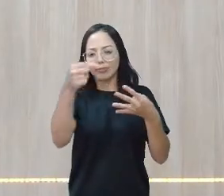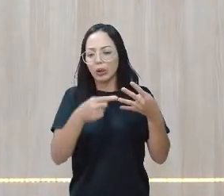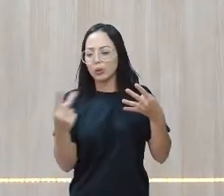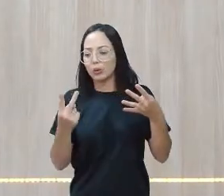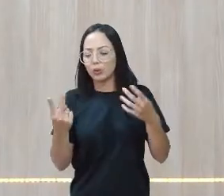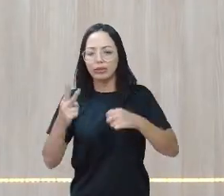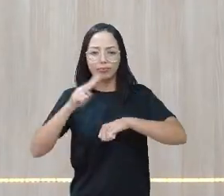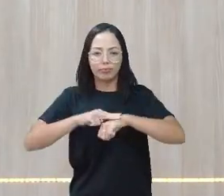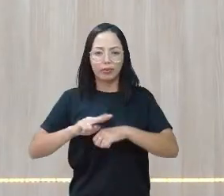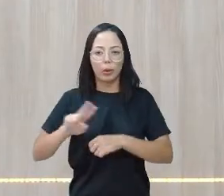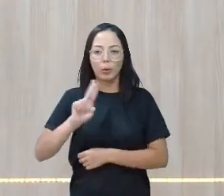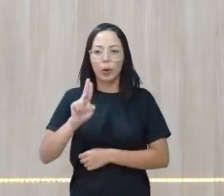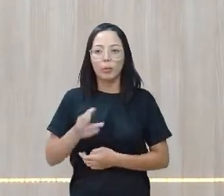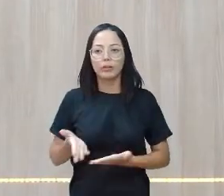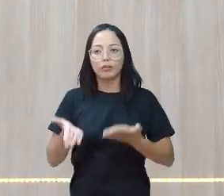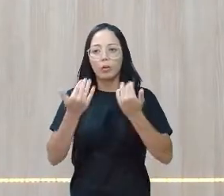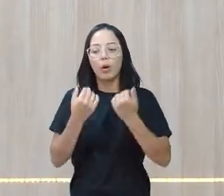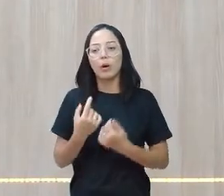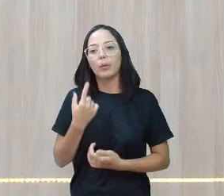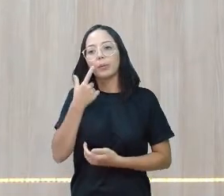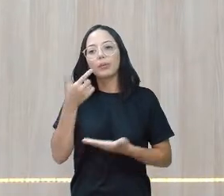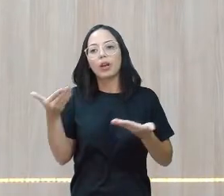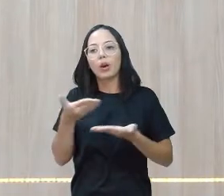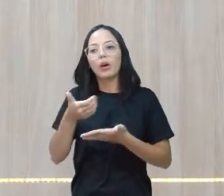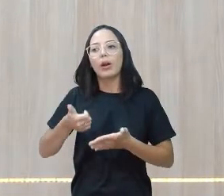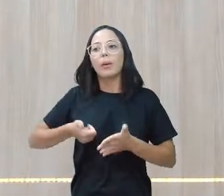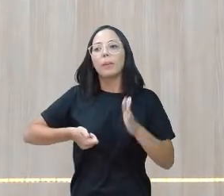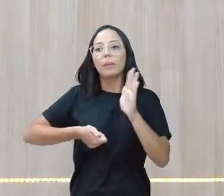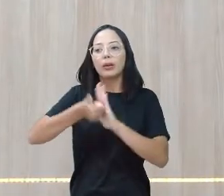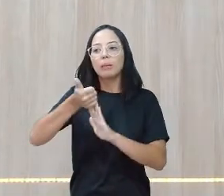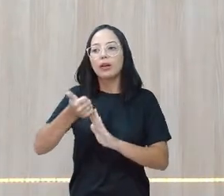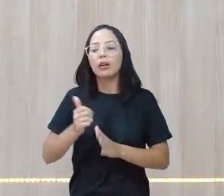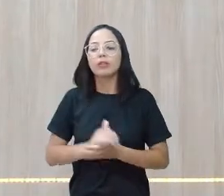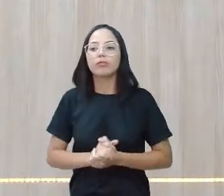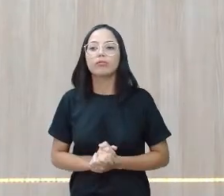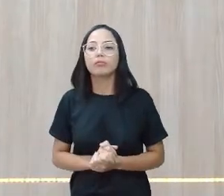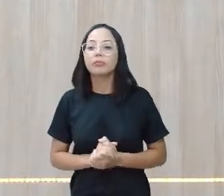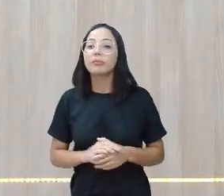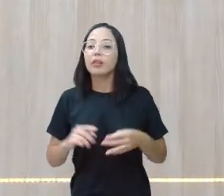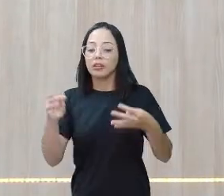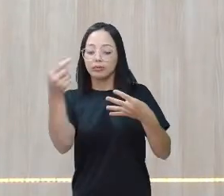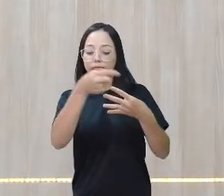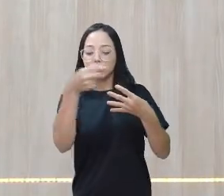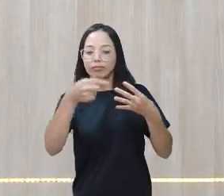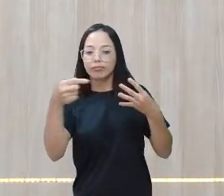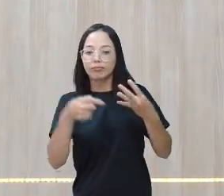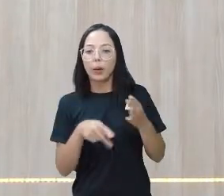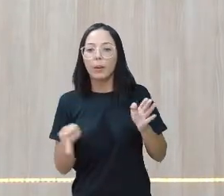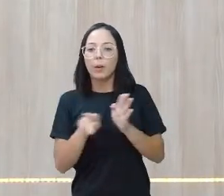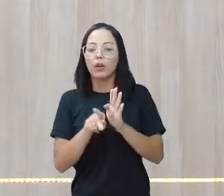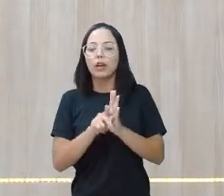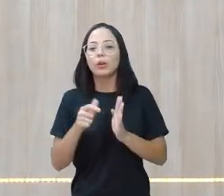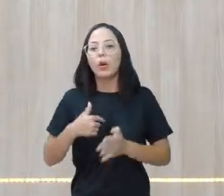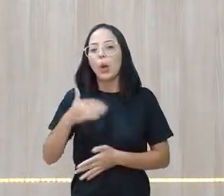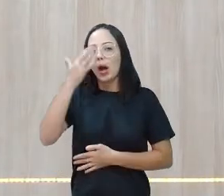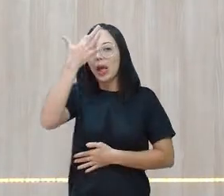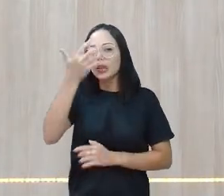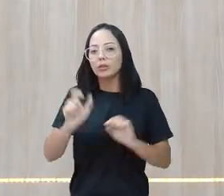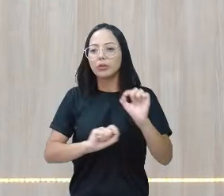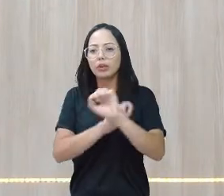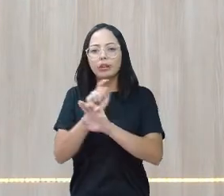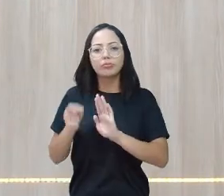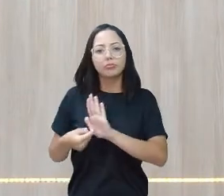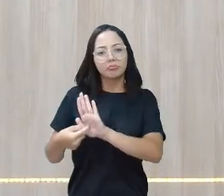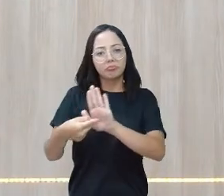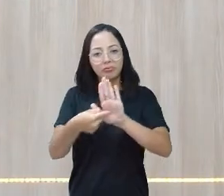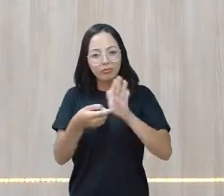coisas, ok? Bora lá. Nosso primeiro, sim, além dessas propriedades, eu resolvi trazer um elemento a